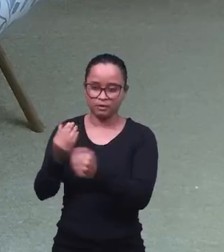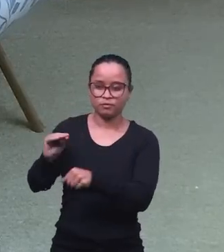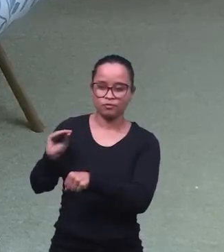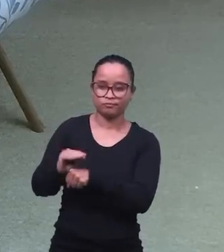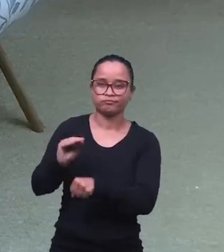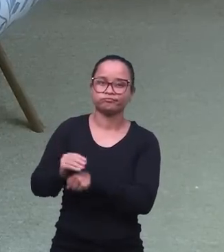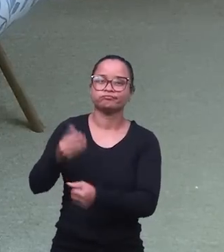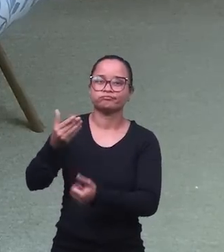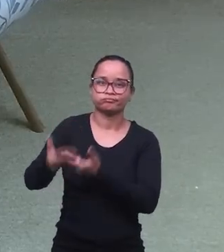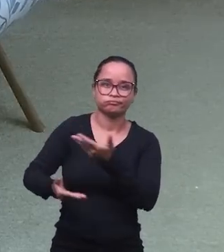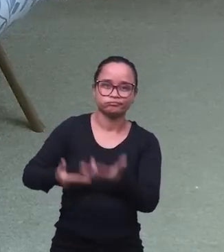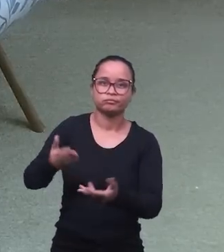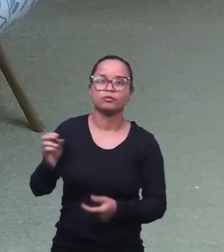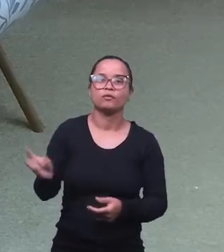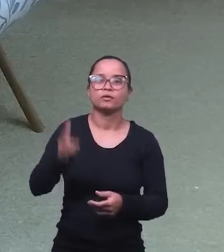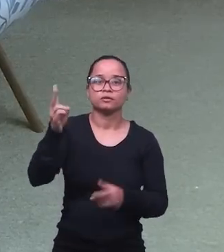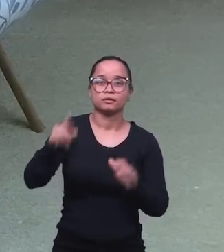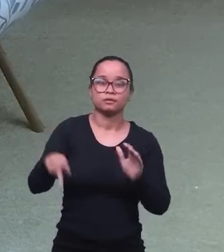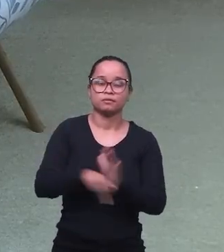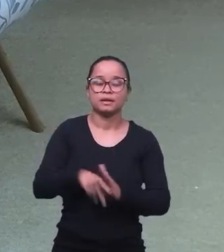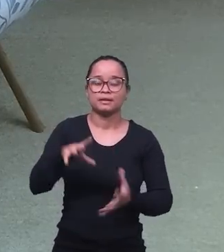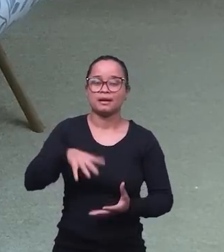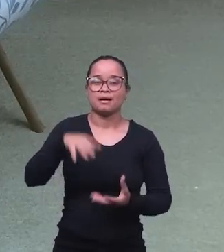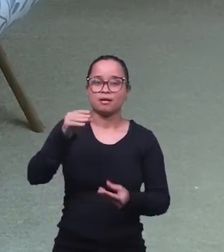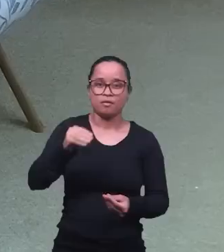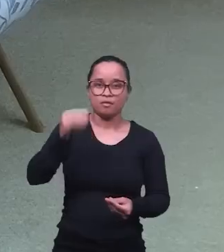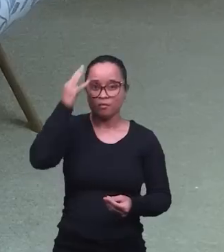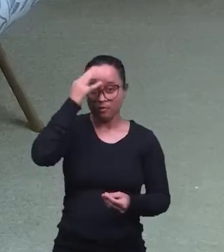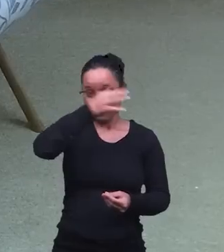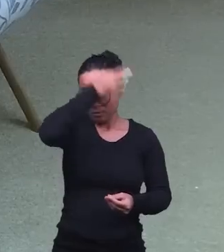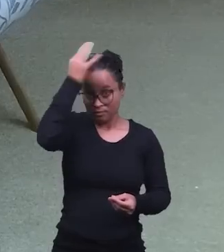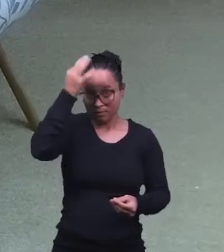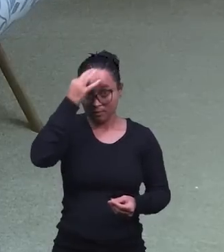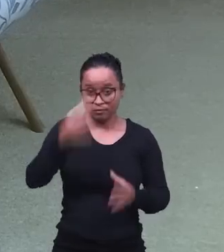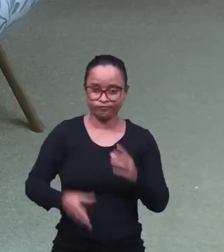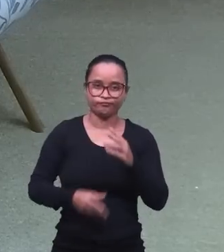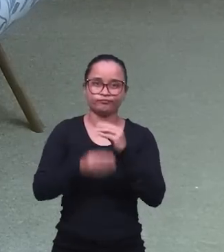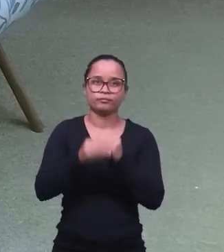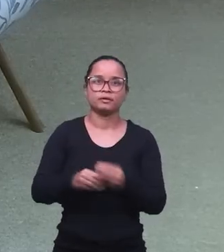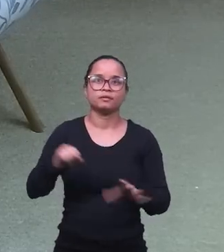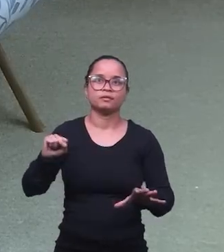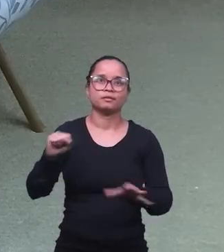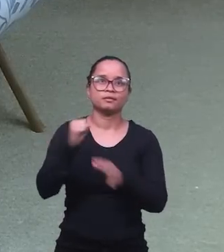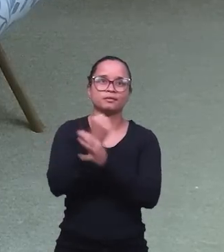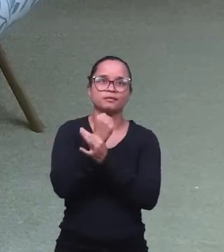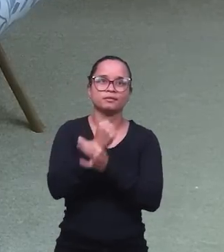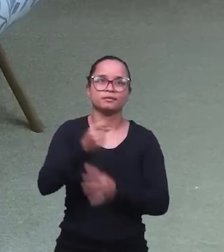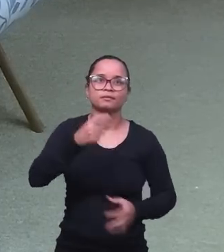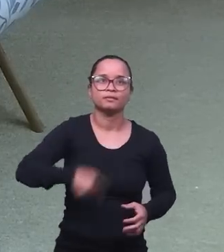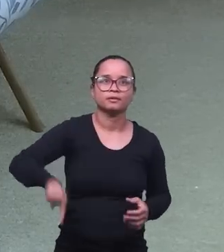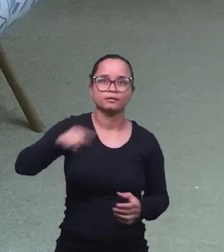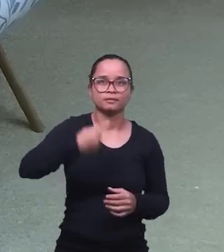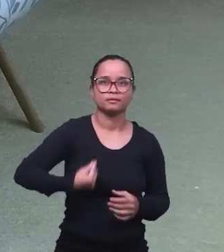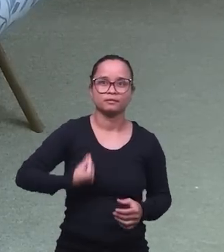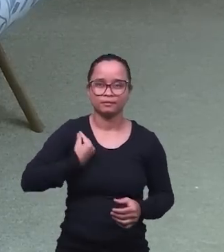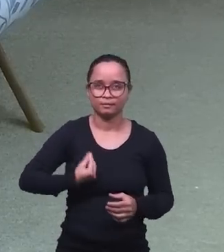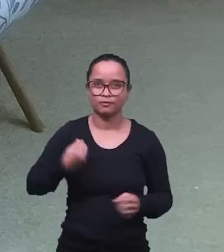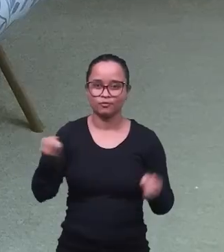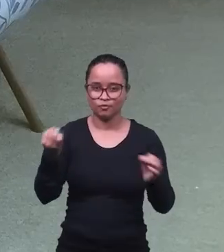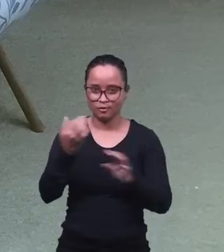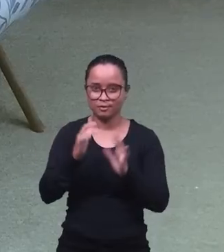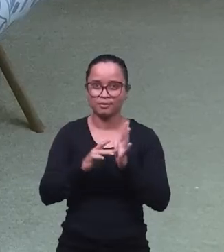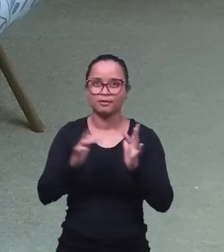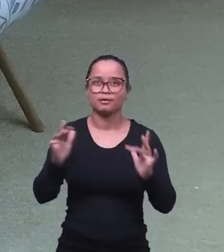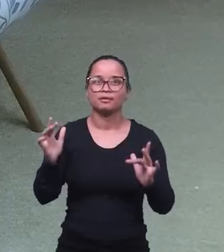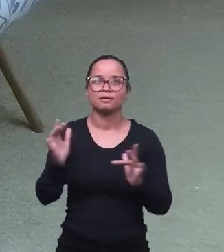vão sendo preservados, os valores espirituais vão sendo acrescentados. Amém. E isso traz segurança para nós. É verdade, né? é uma bênção, né?